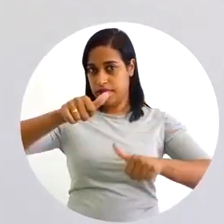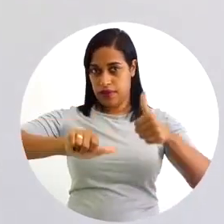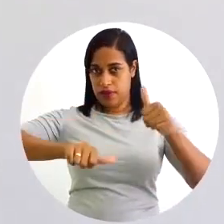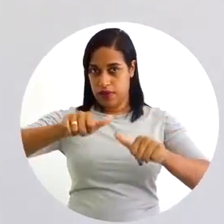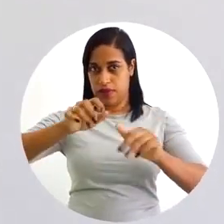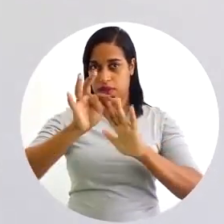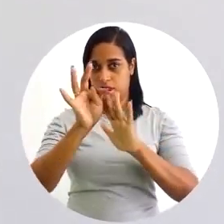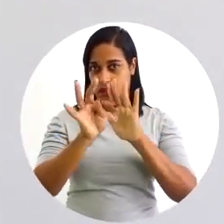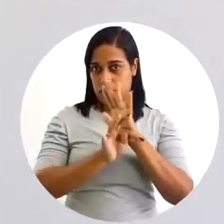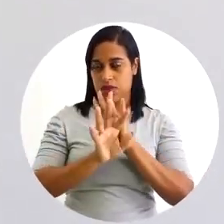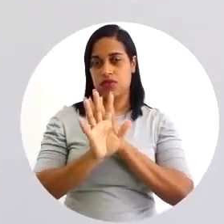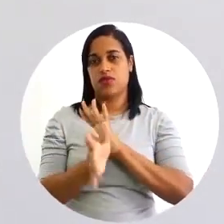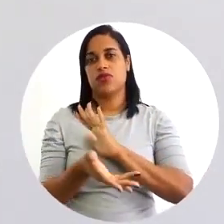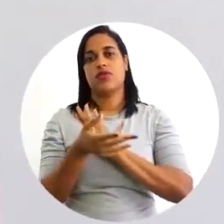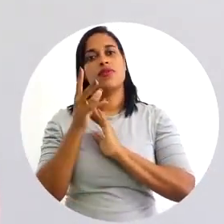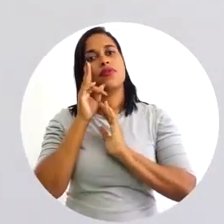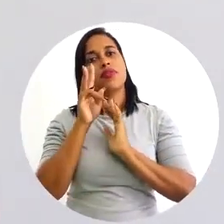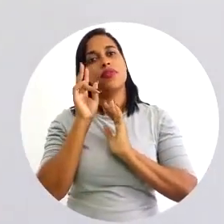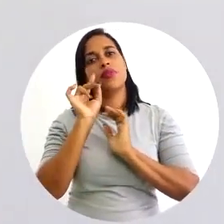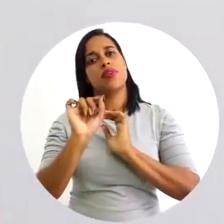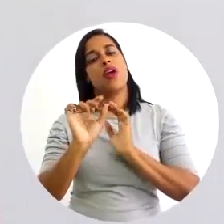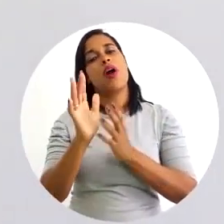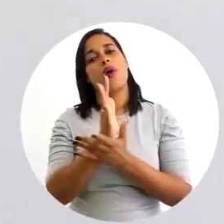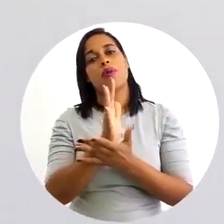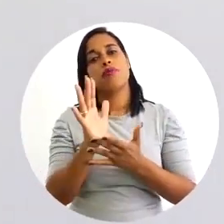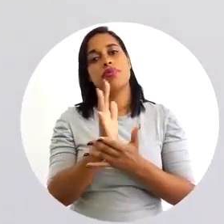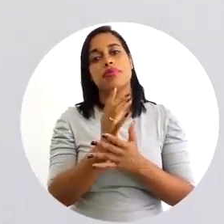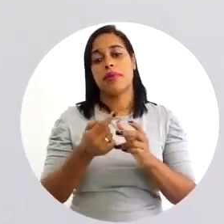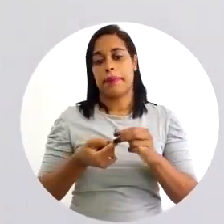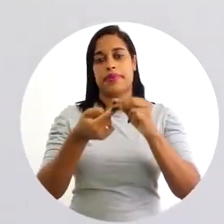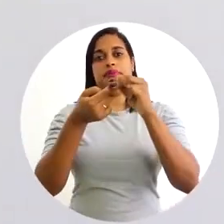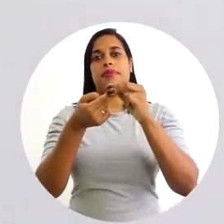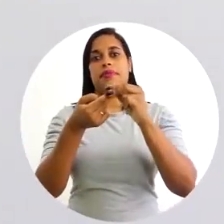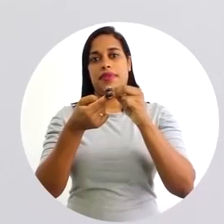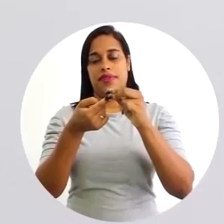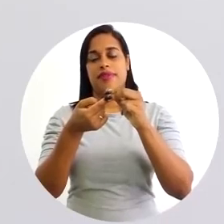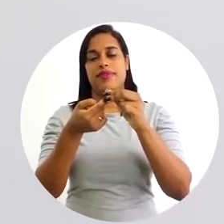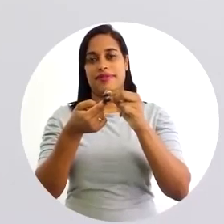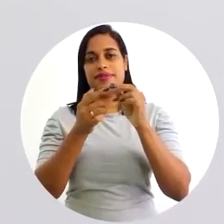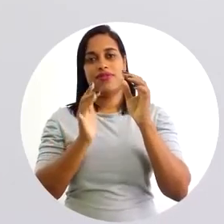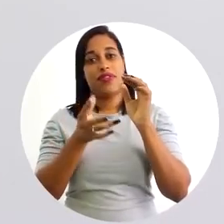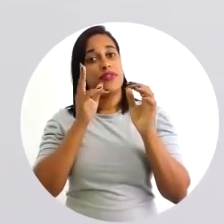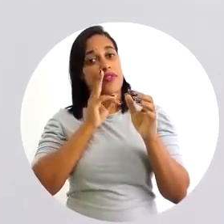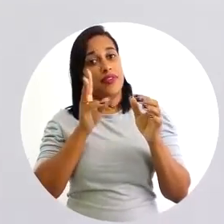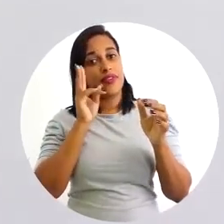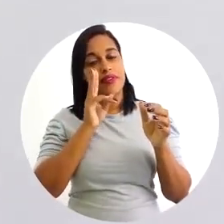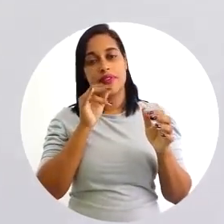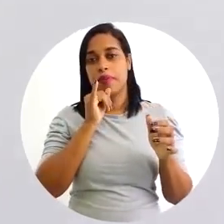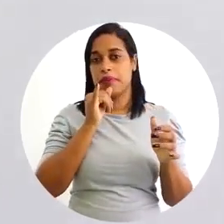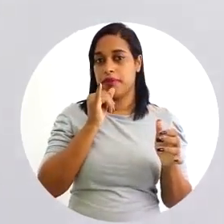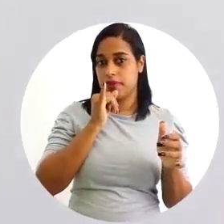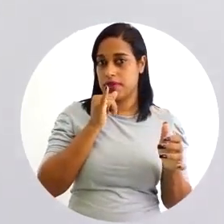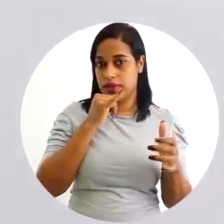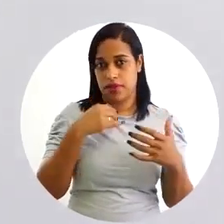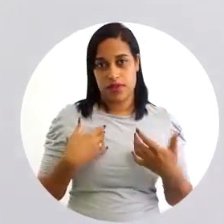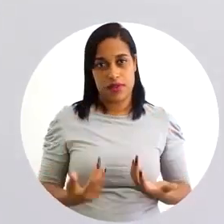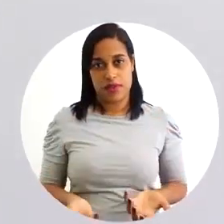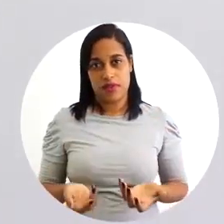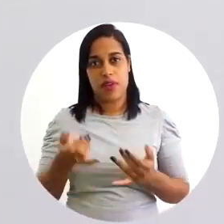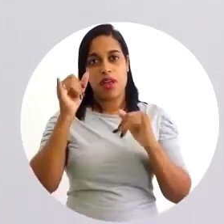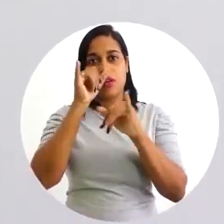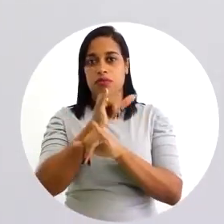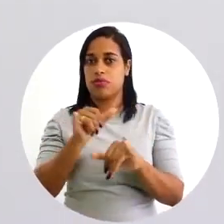texto, você já pode ver alguns pontos principais. Você já vai ver